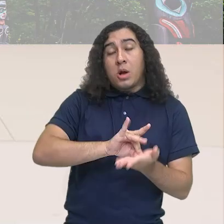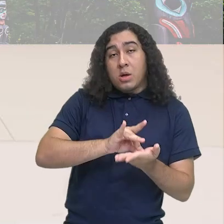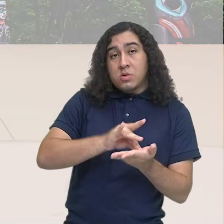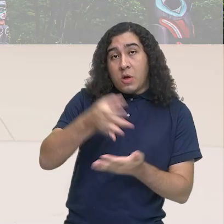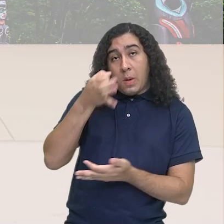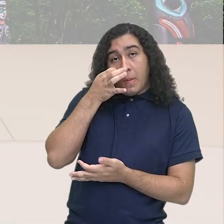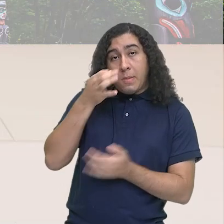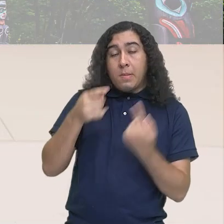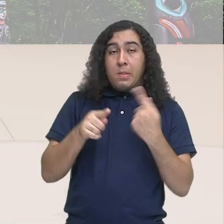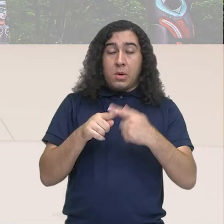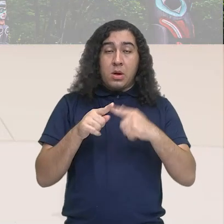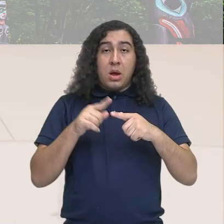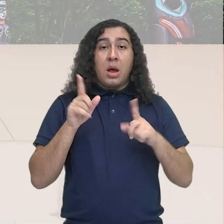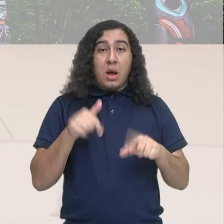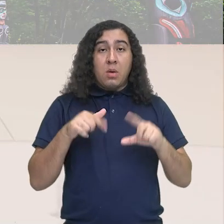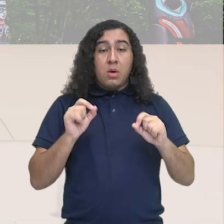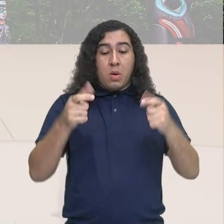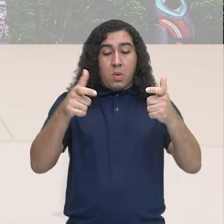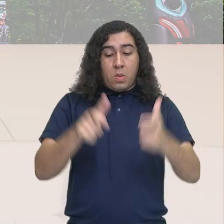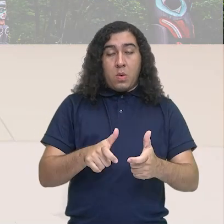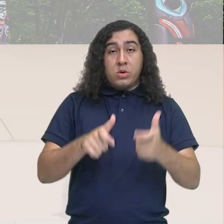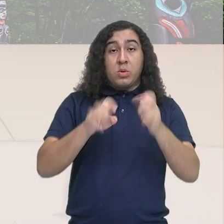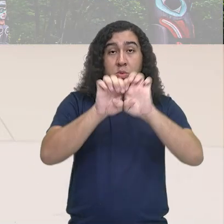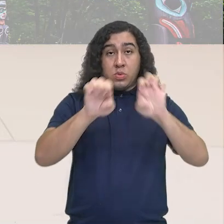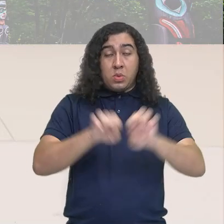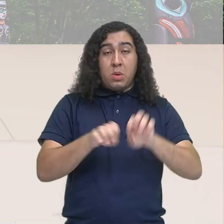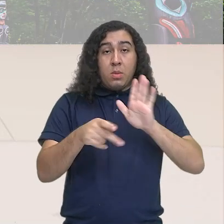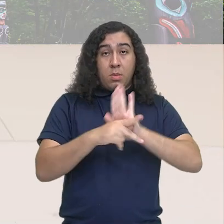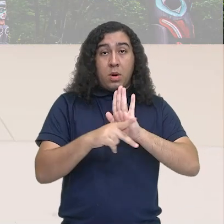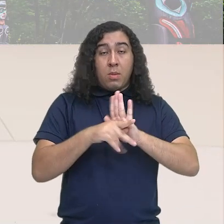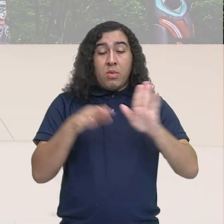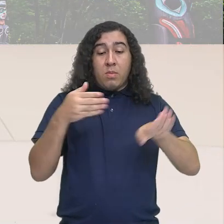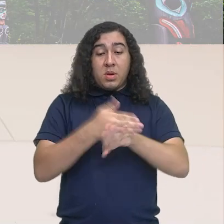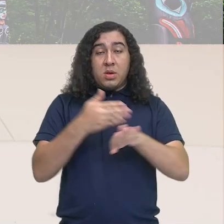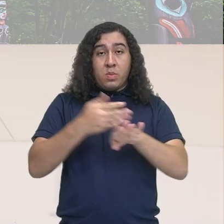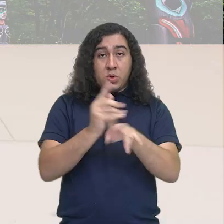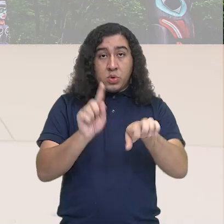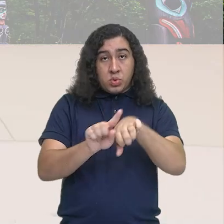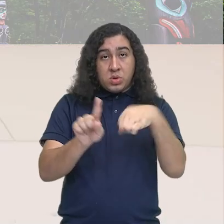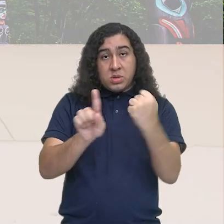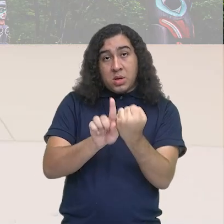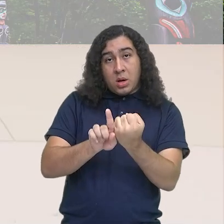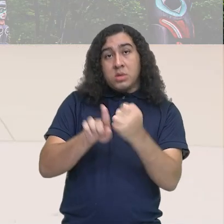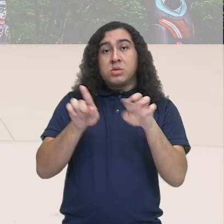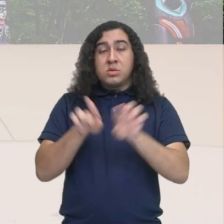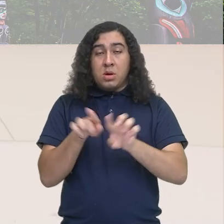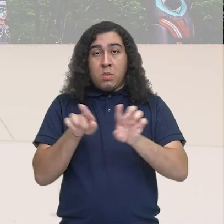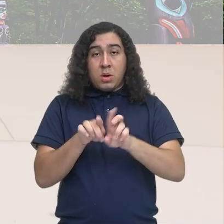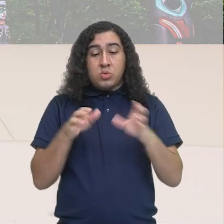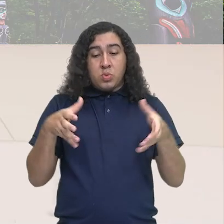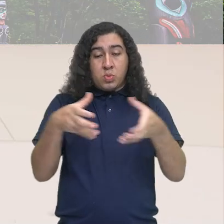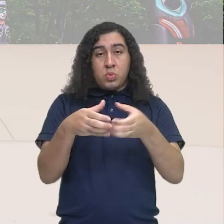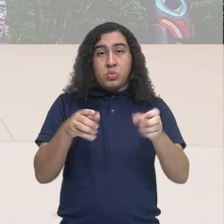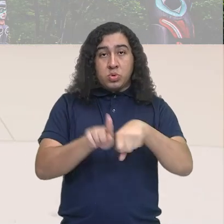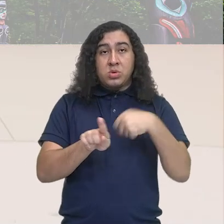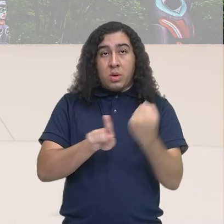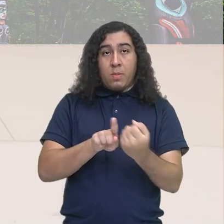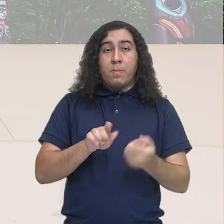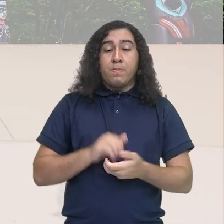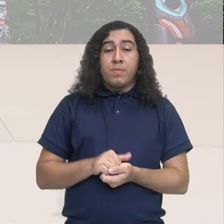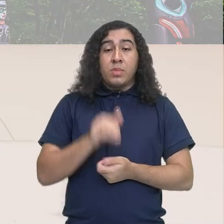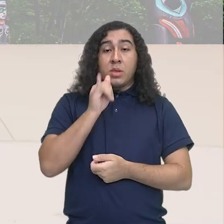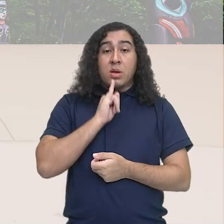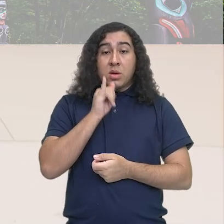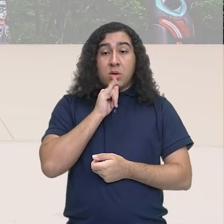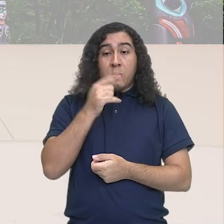está presente na organização de determinada sociedade, de determinado grupo social. Um exemplo,